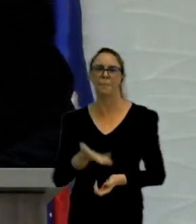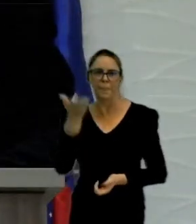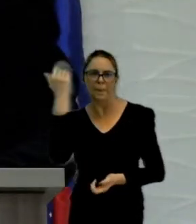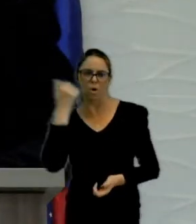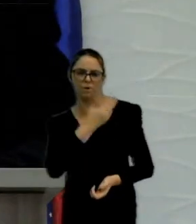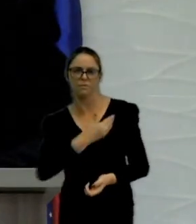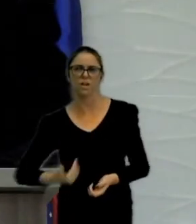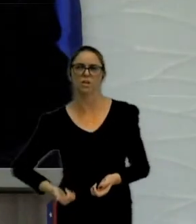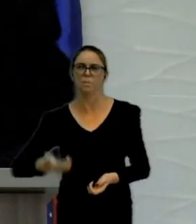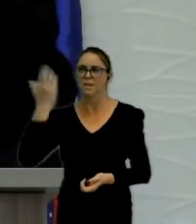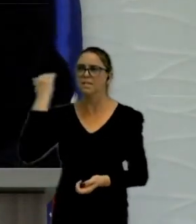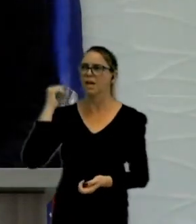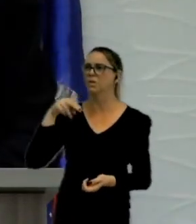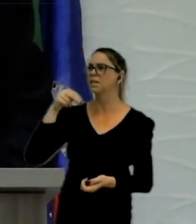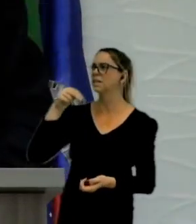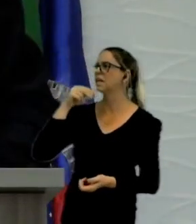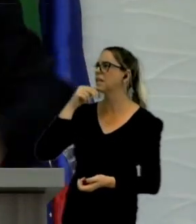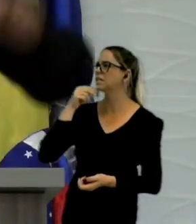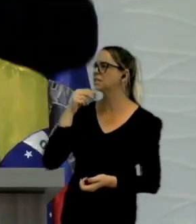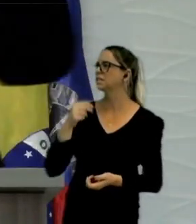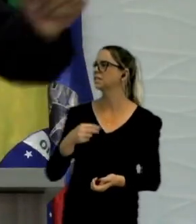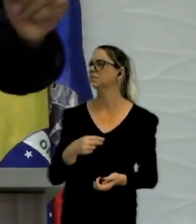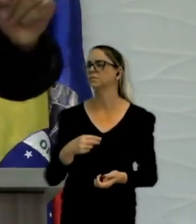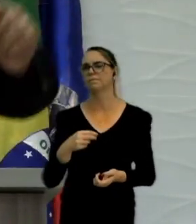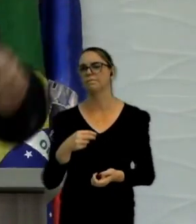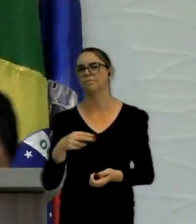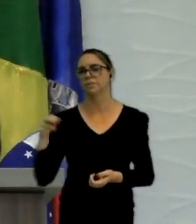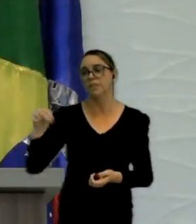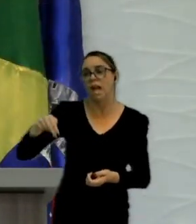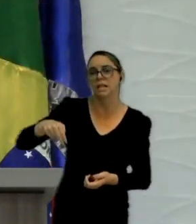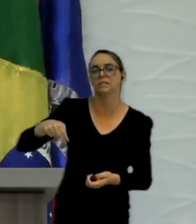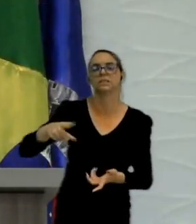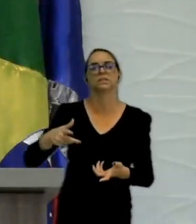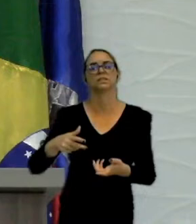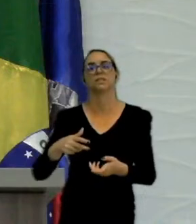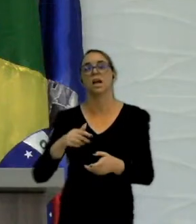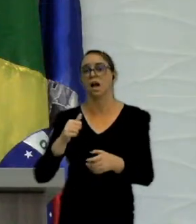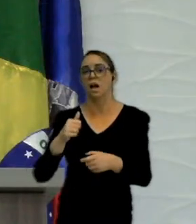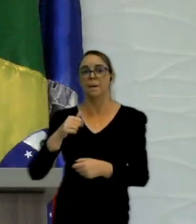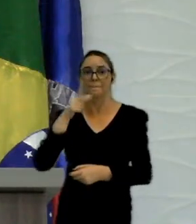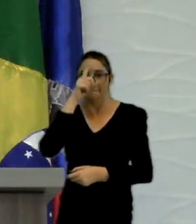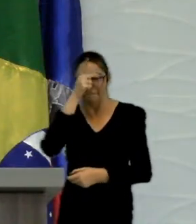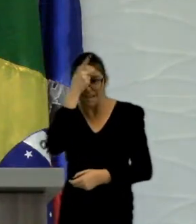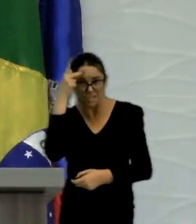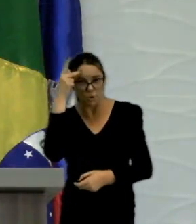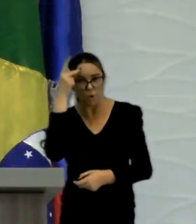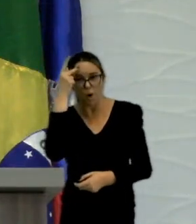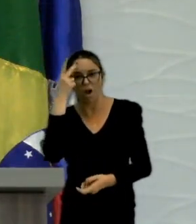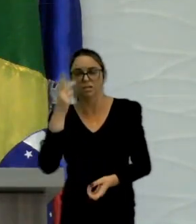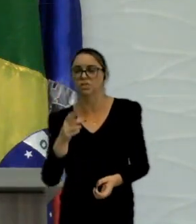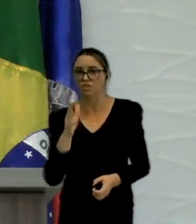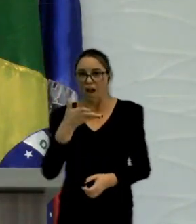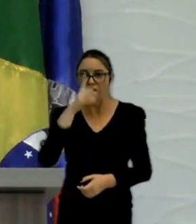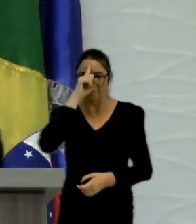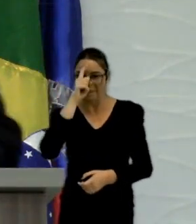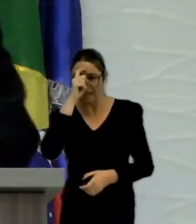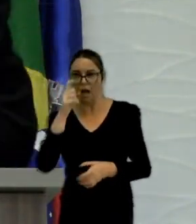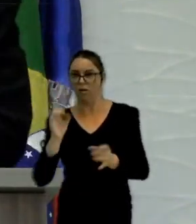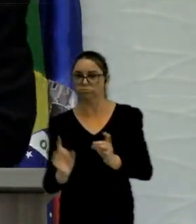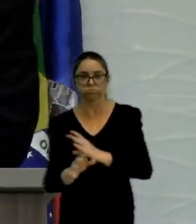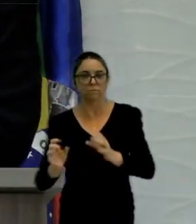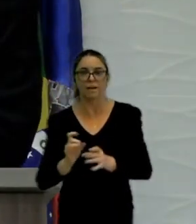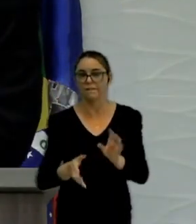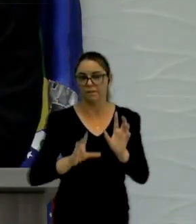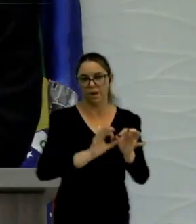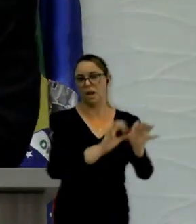vereadora Neide, que a senhora botou um requerimento agora, para ir buscar paciente de alta. Era uma Toro Nova que ficou aí. Acabaram